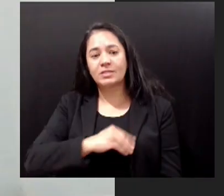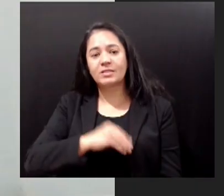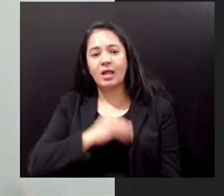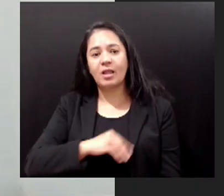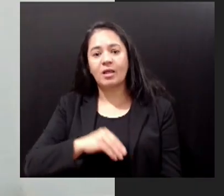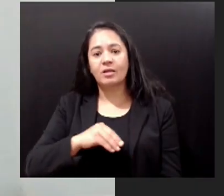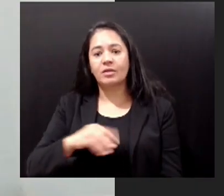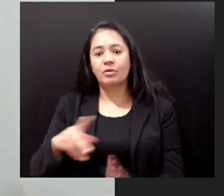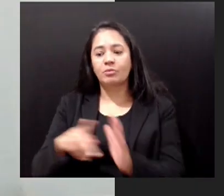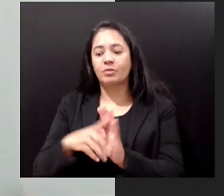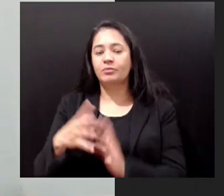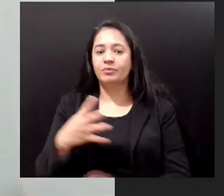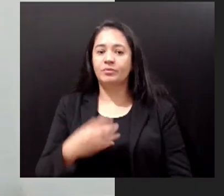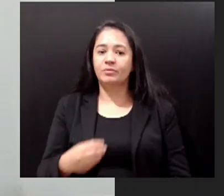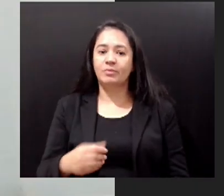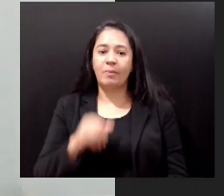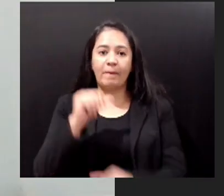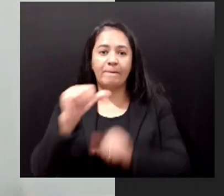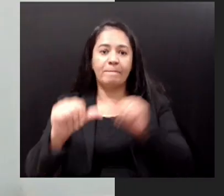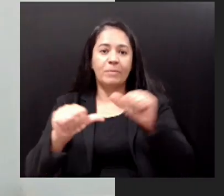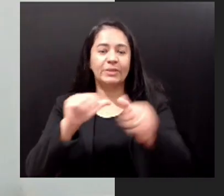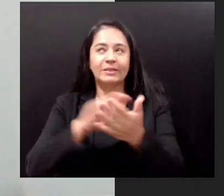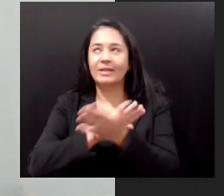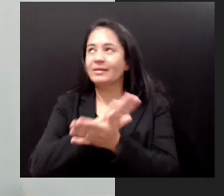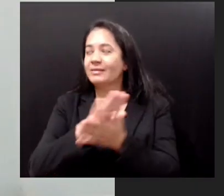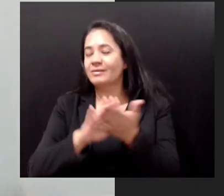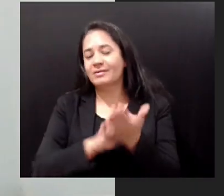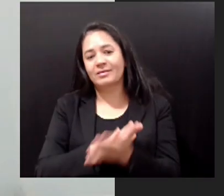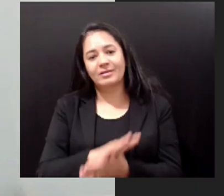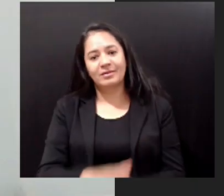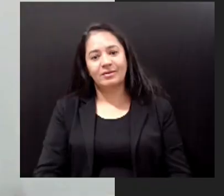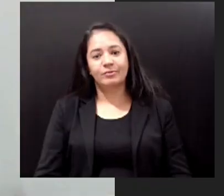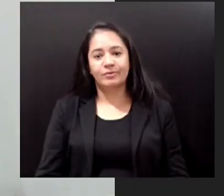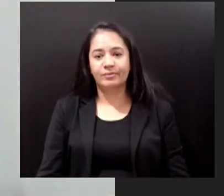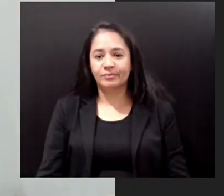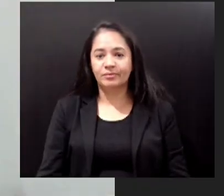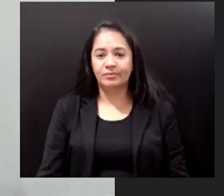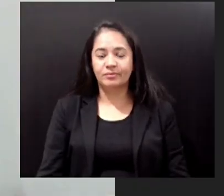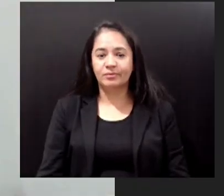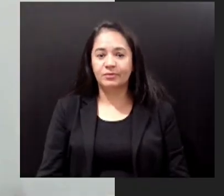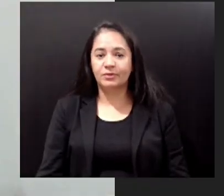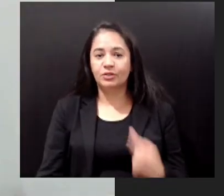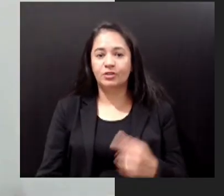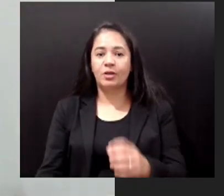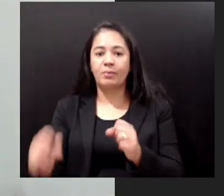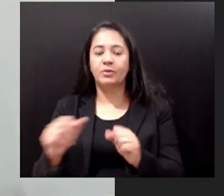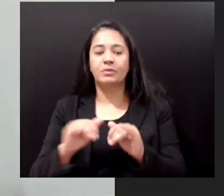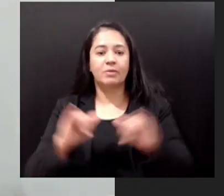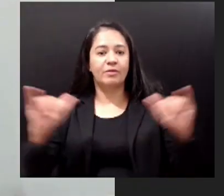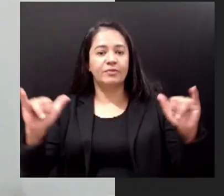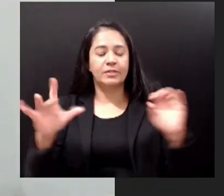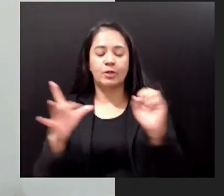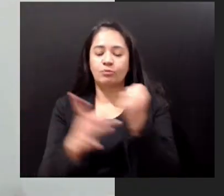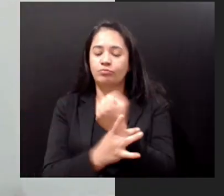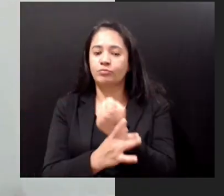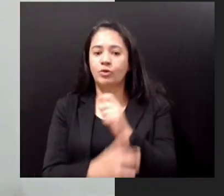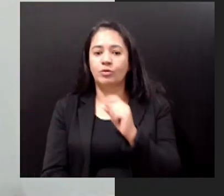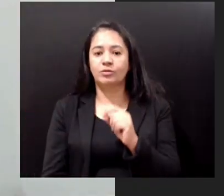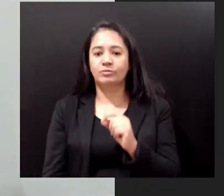Não muda em nada. Nós podemos afirmar isso com muita segurança, de que a